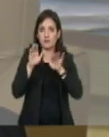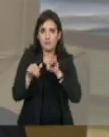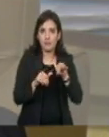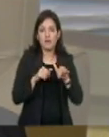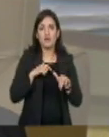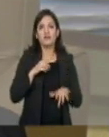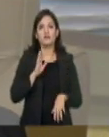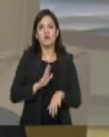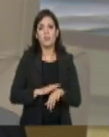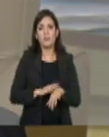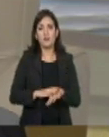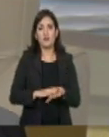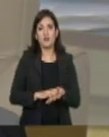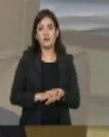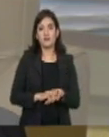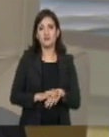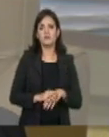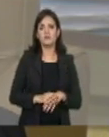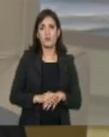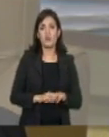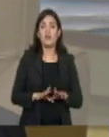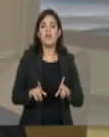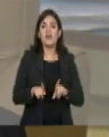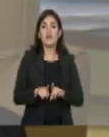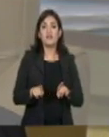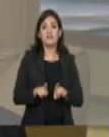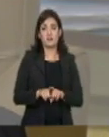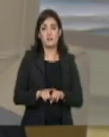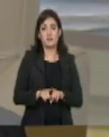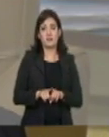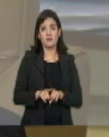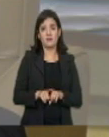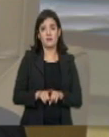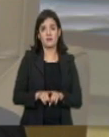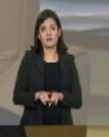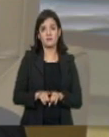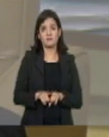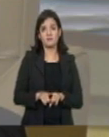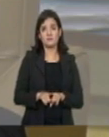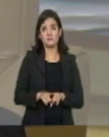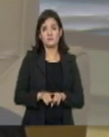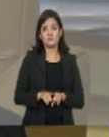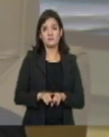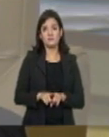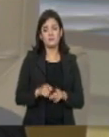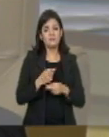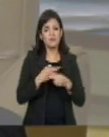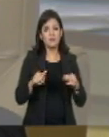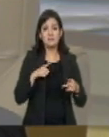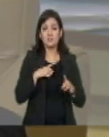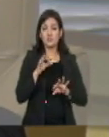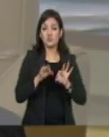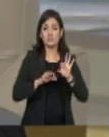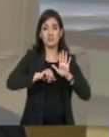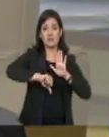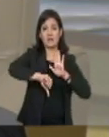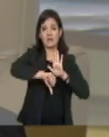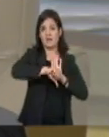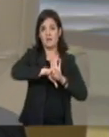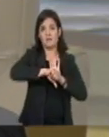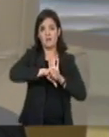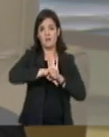de recorrer da pronúncia. E há uma questão que envolve a justiça criminal como um